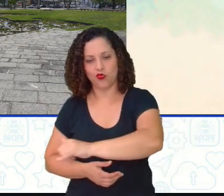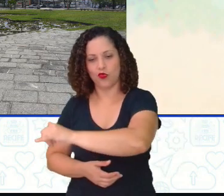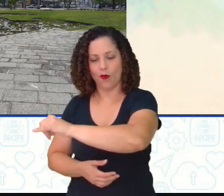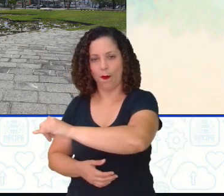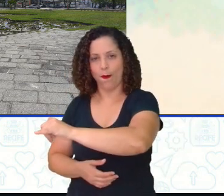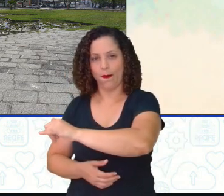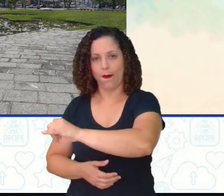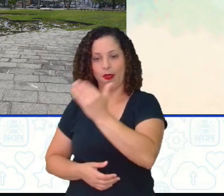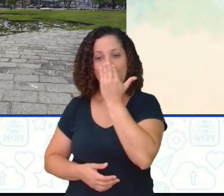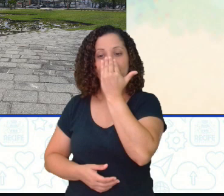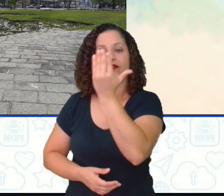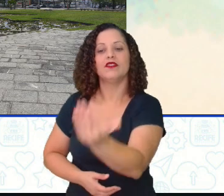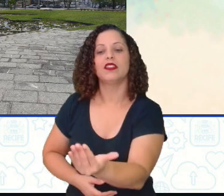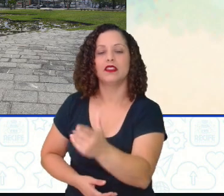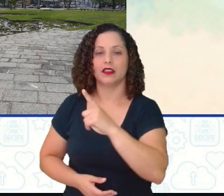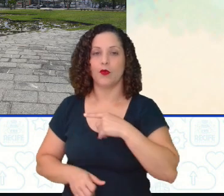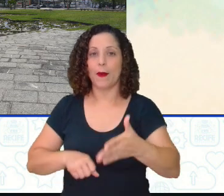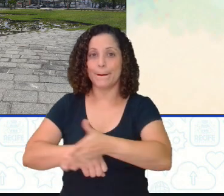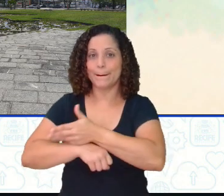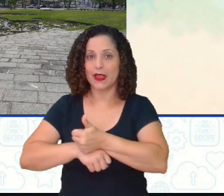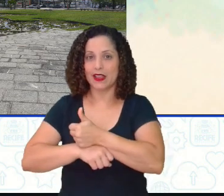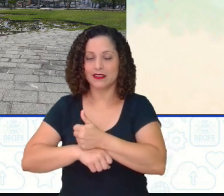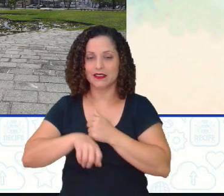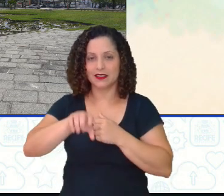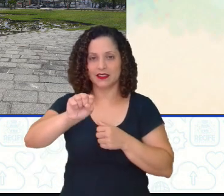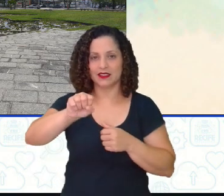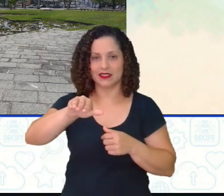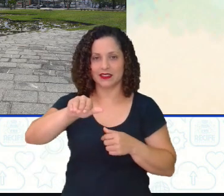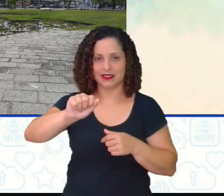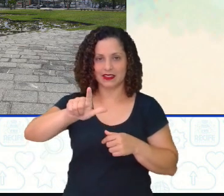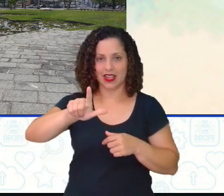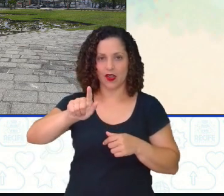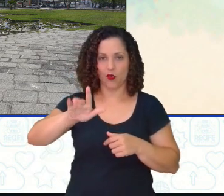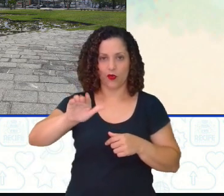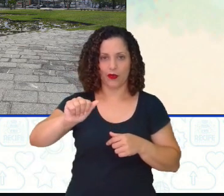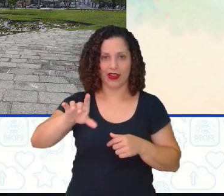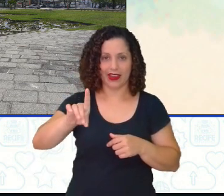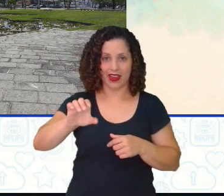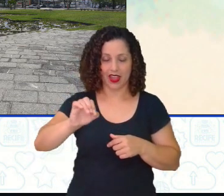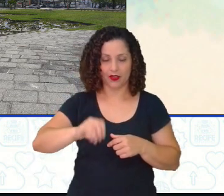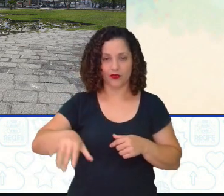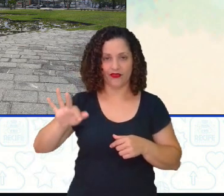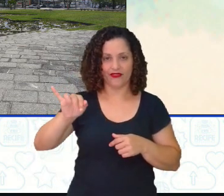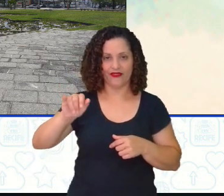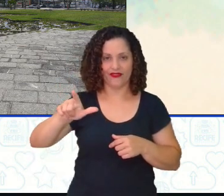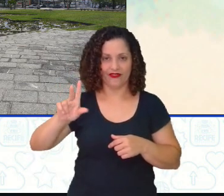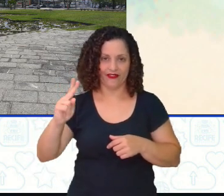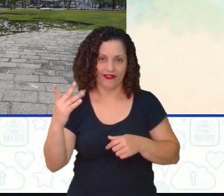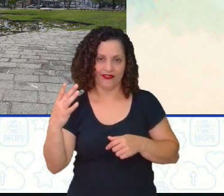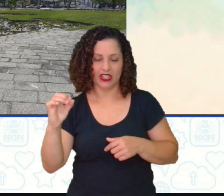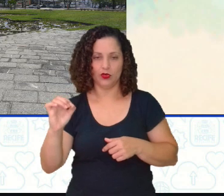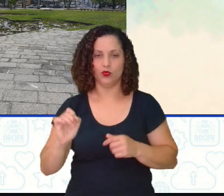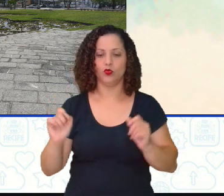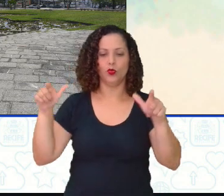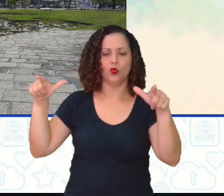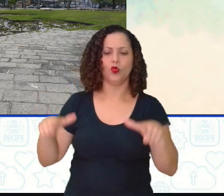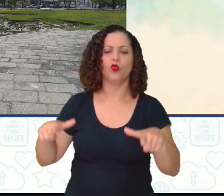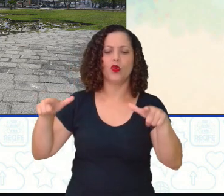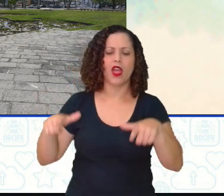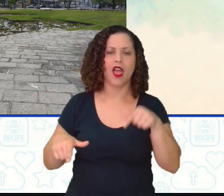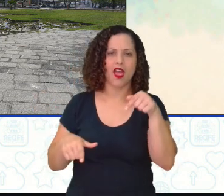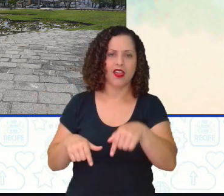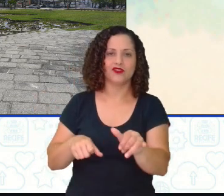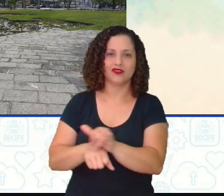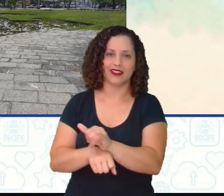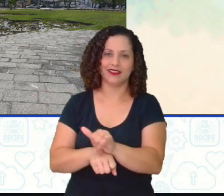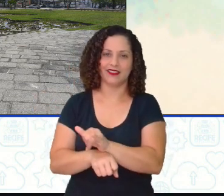agora conhecer a Praça Salgado Filho, também conhecido como Praça do Aeroporto. Possui uma localização estratégica